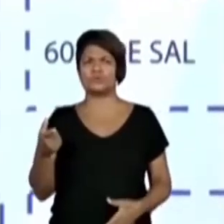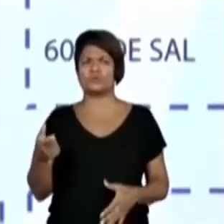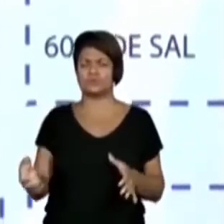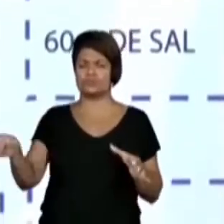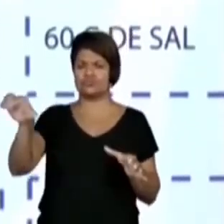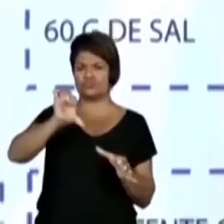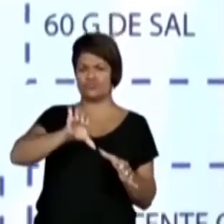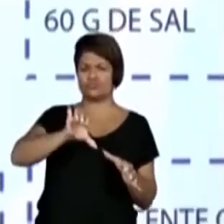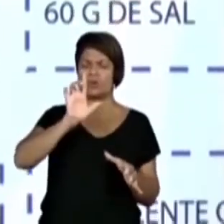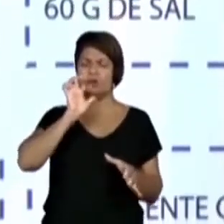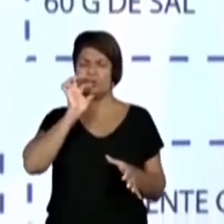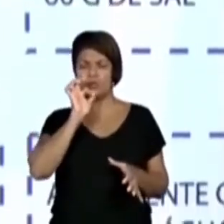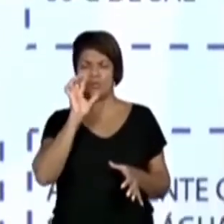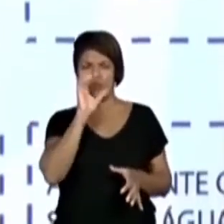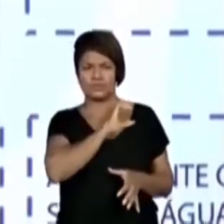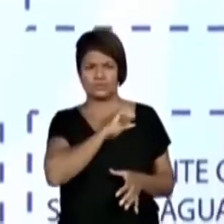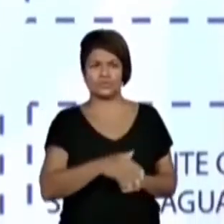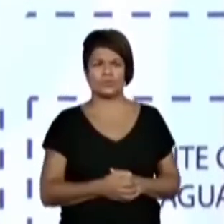água quente.